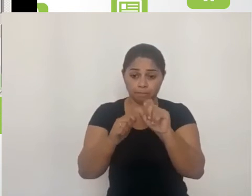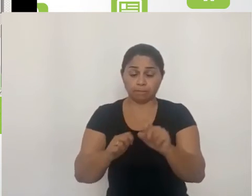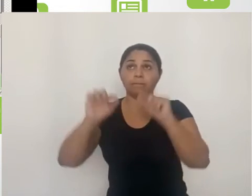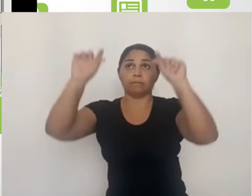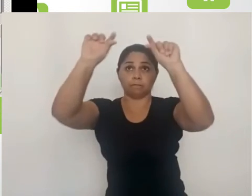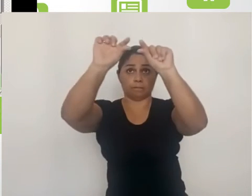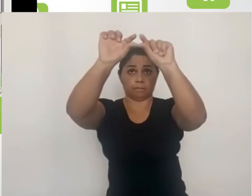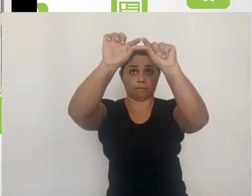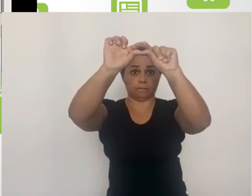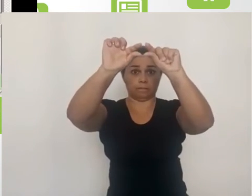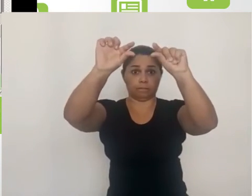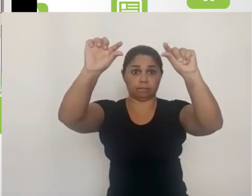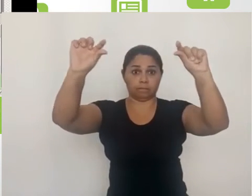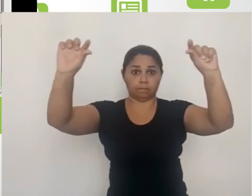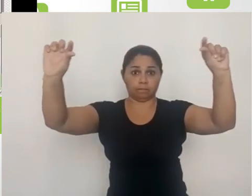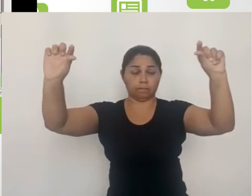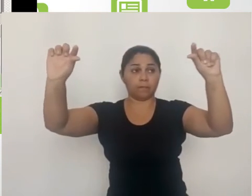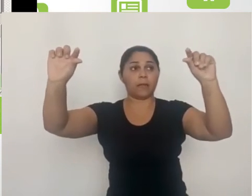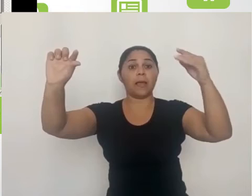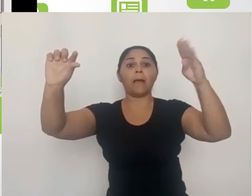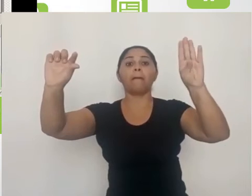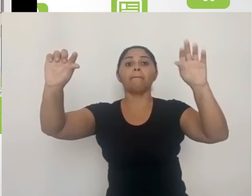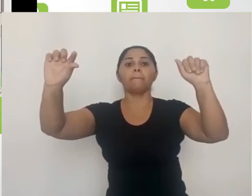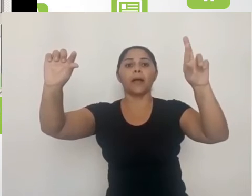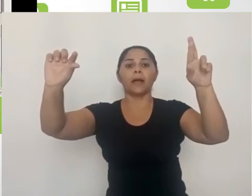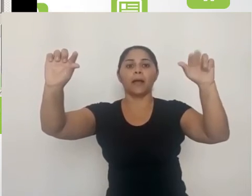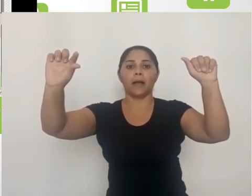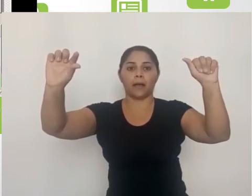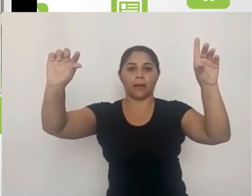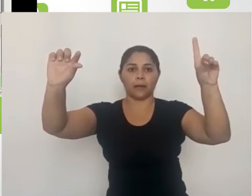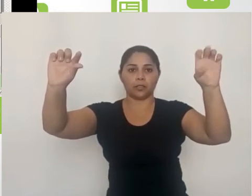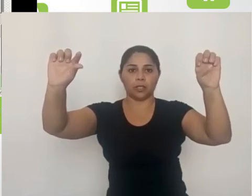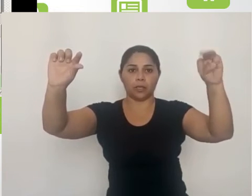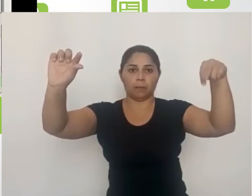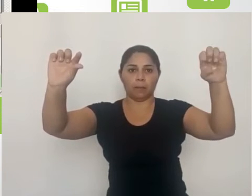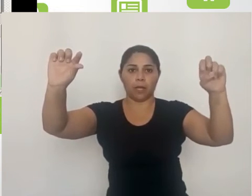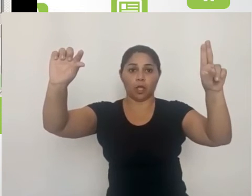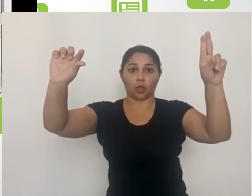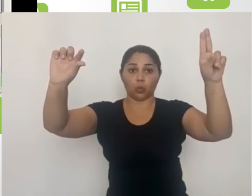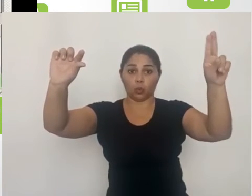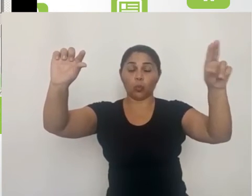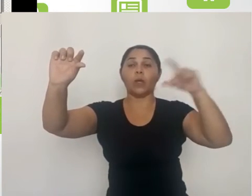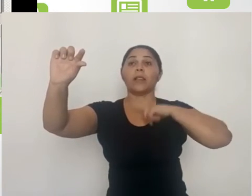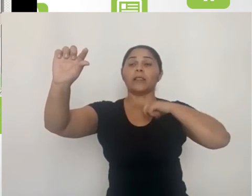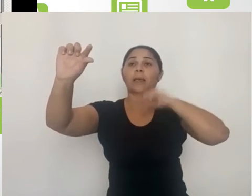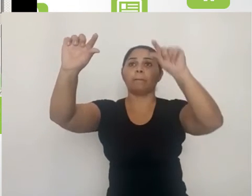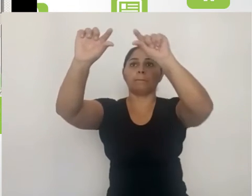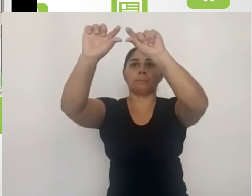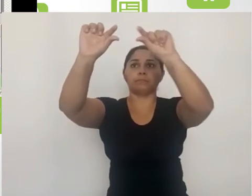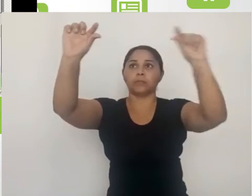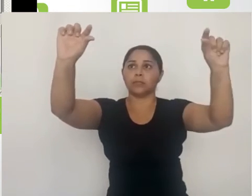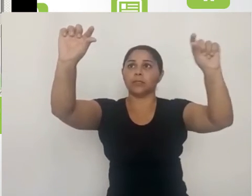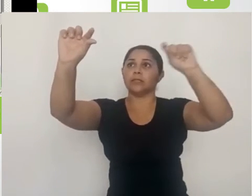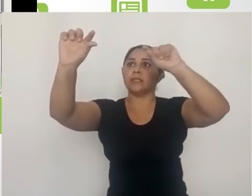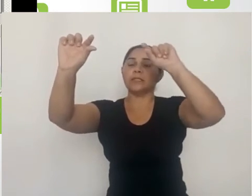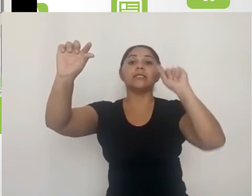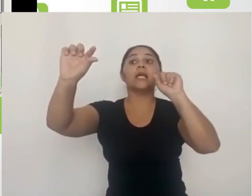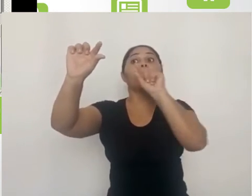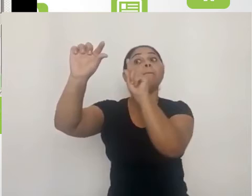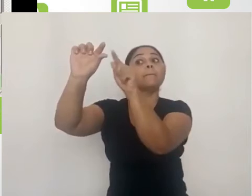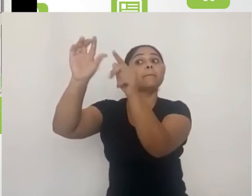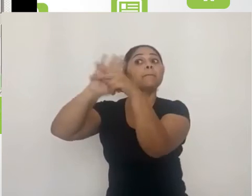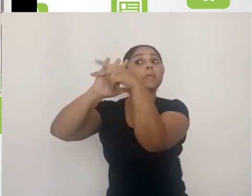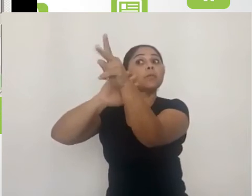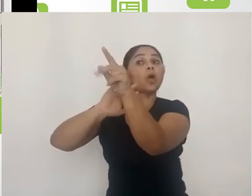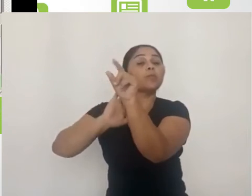barra de menus, eu tenho a opção seleção. Nessa seleção, eu vou clicar em